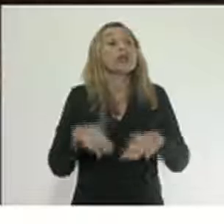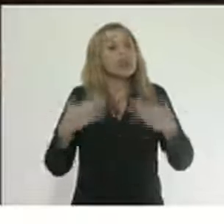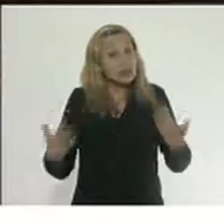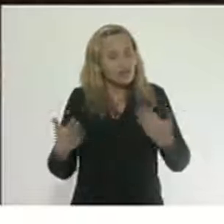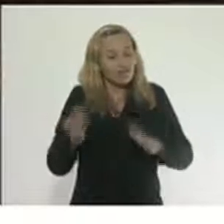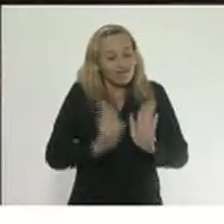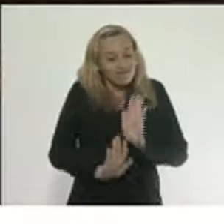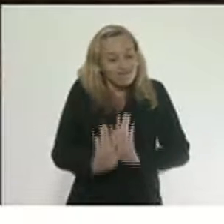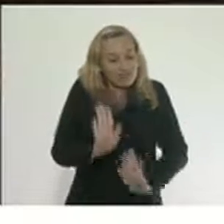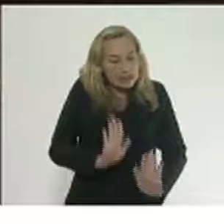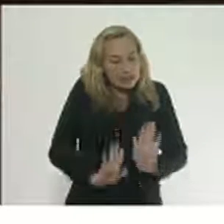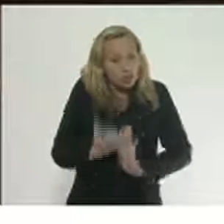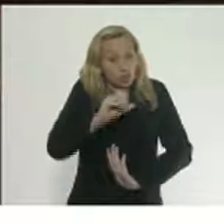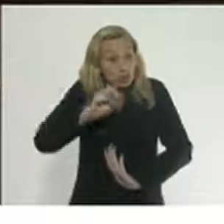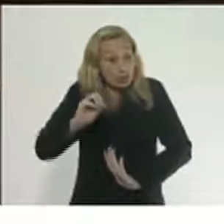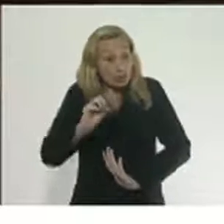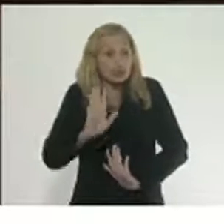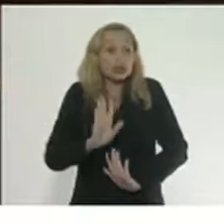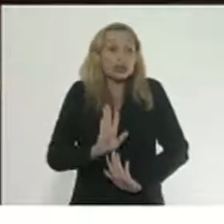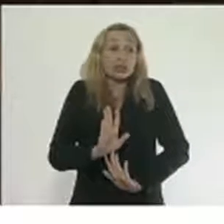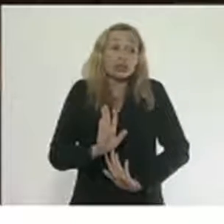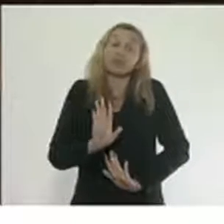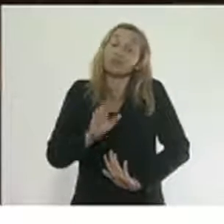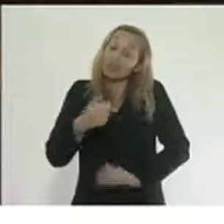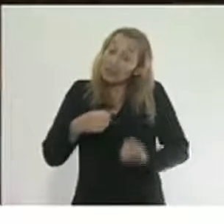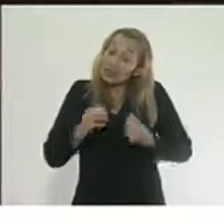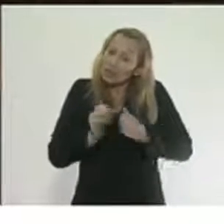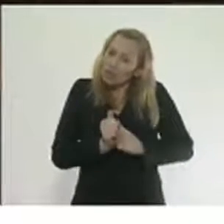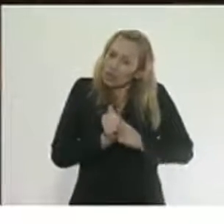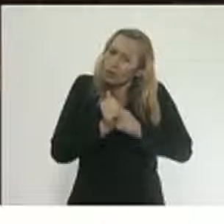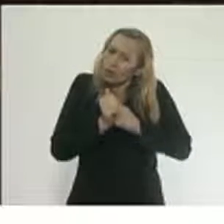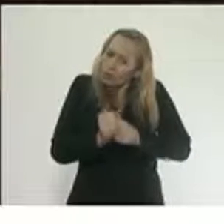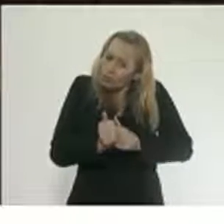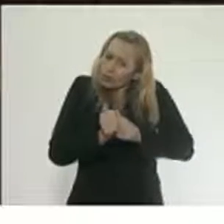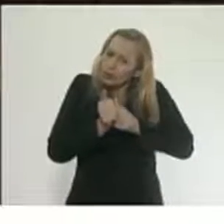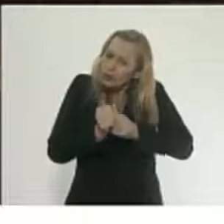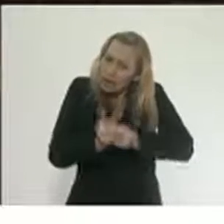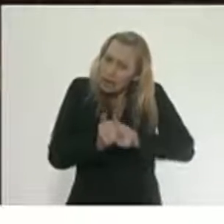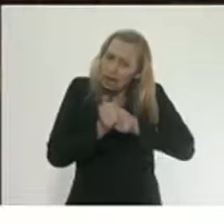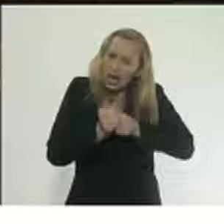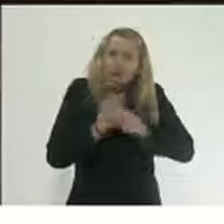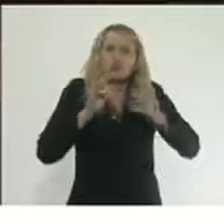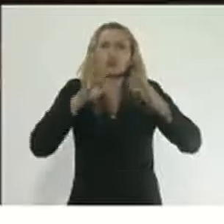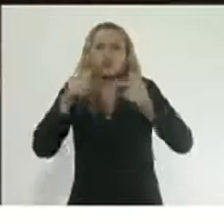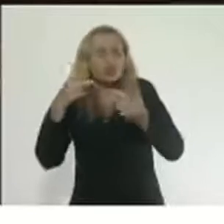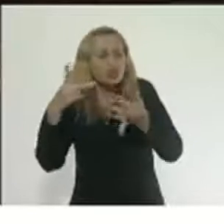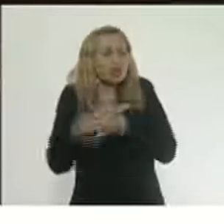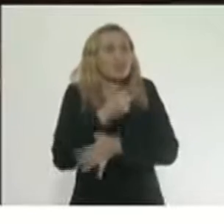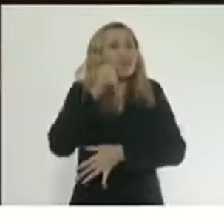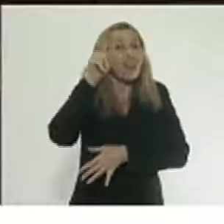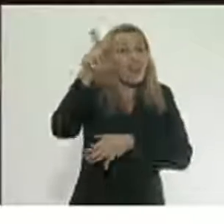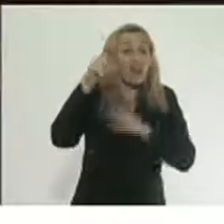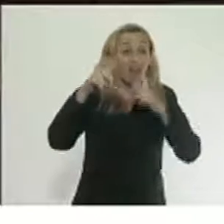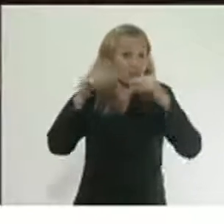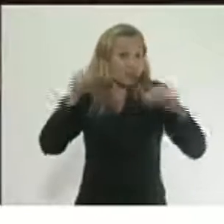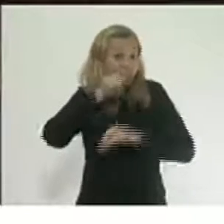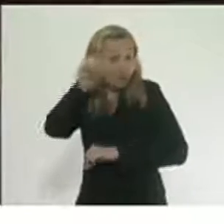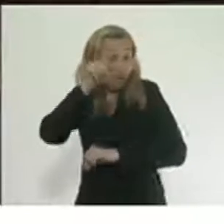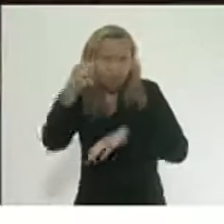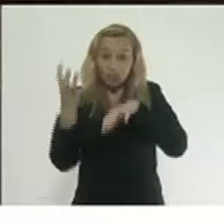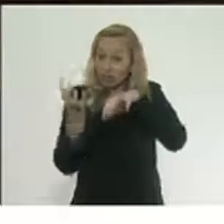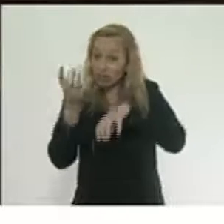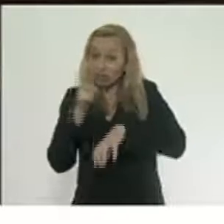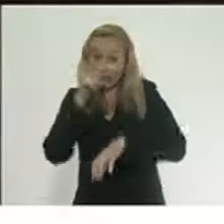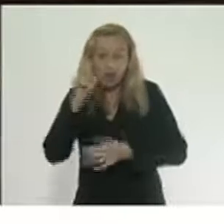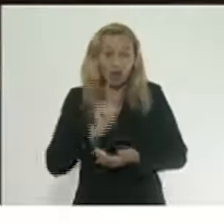muito cuidado com isso, devemos acompanhar passo a passo aquilo que está acontecendo lá em Brasília, no Congresso